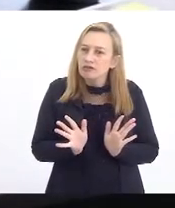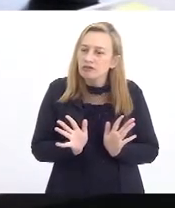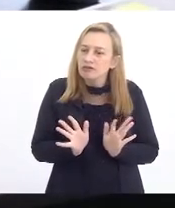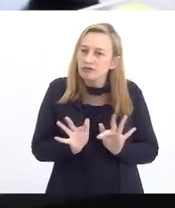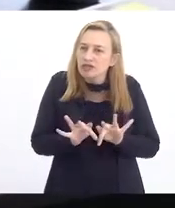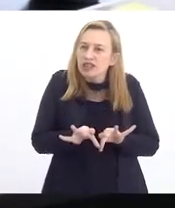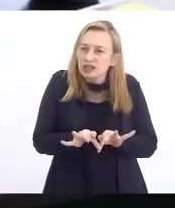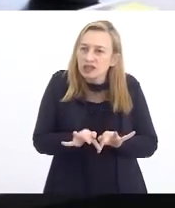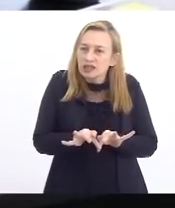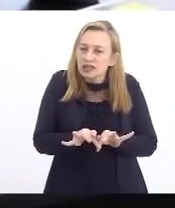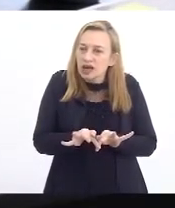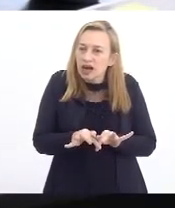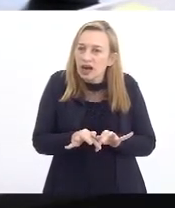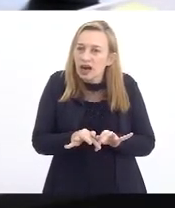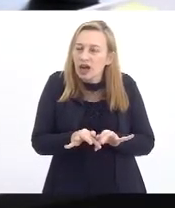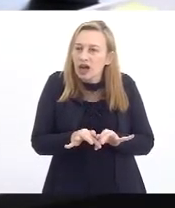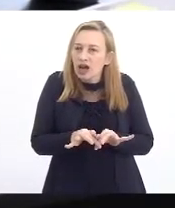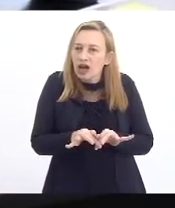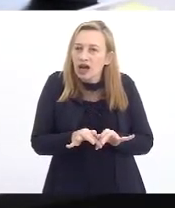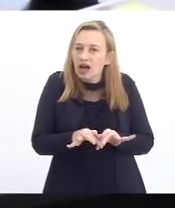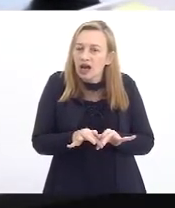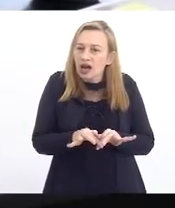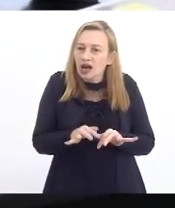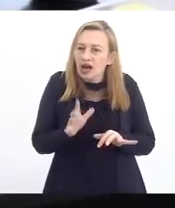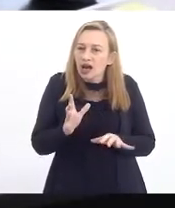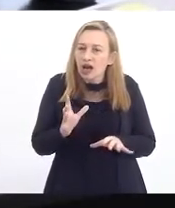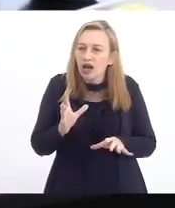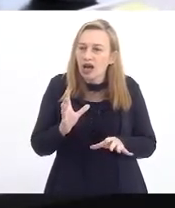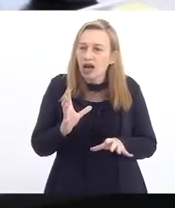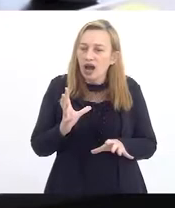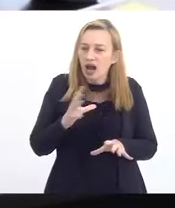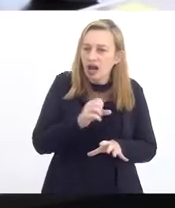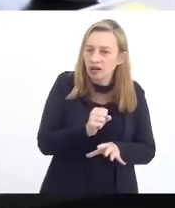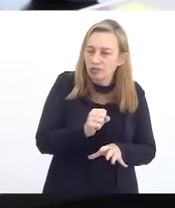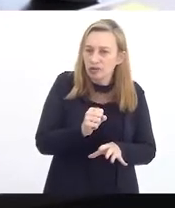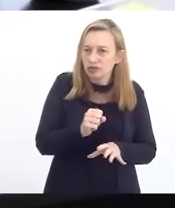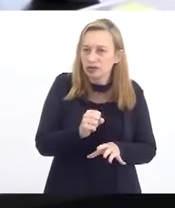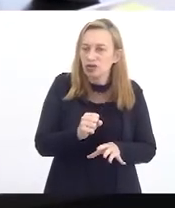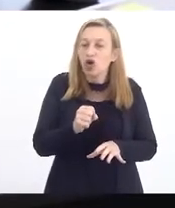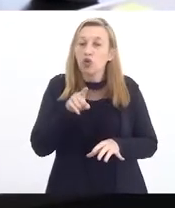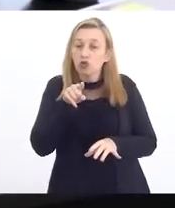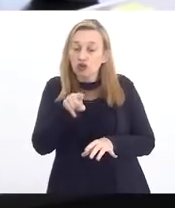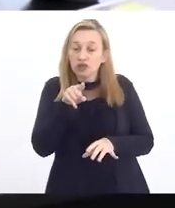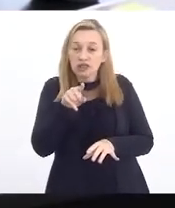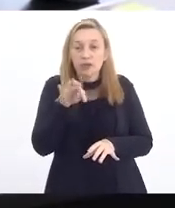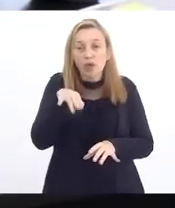curto prazo para termos resultado já no próximo verão. Quando você bombeia,